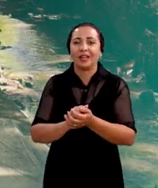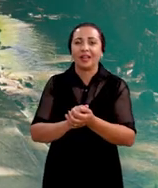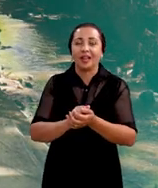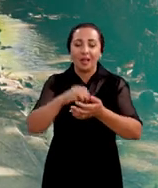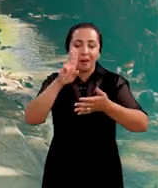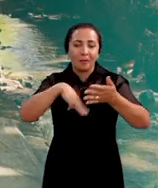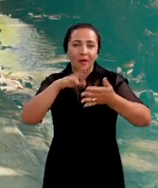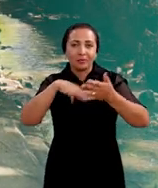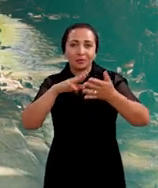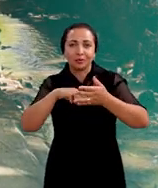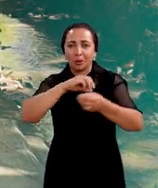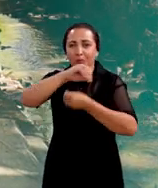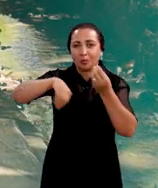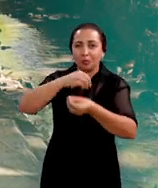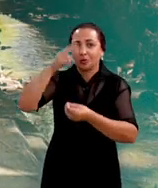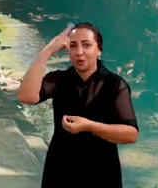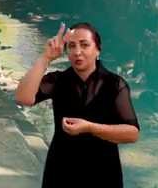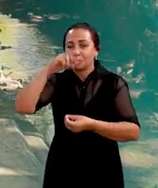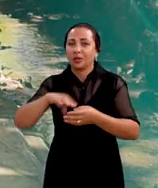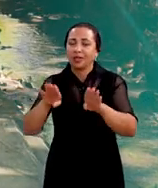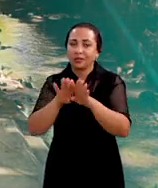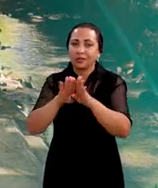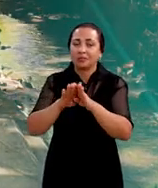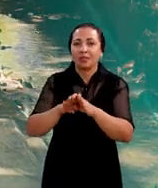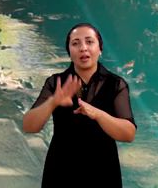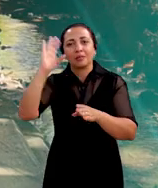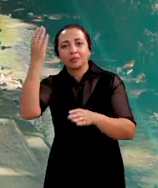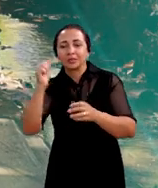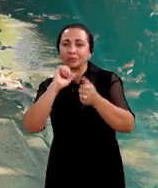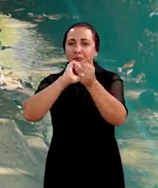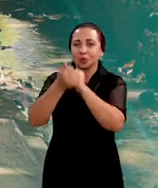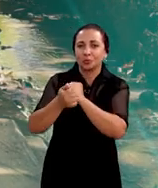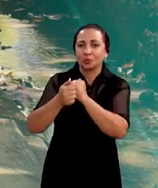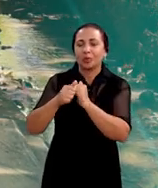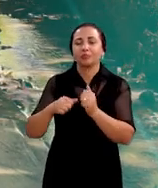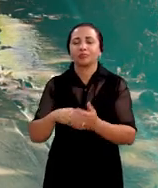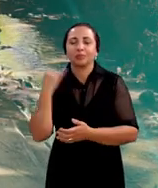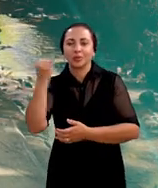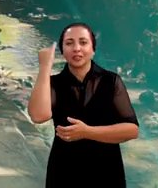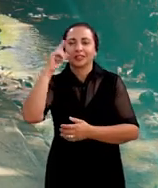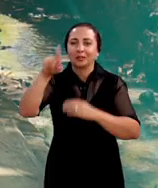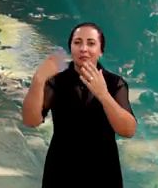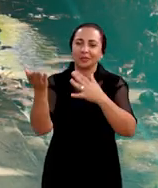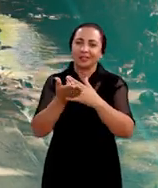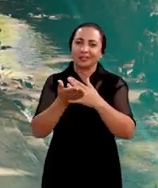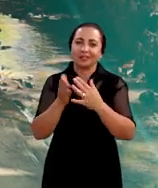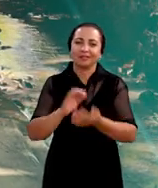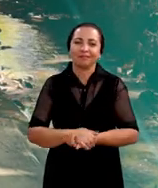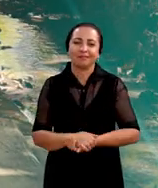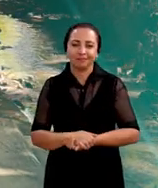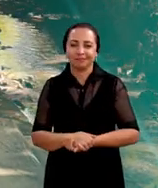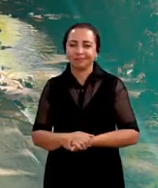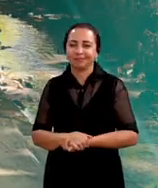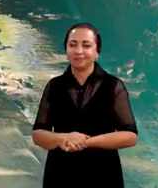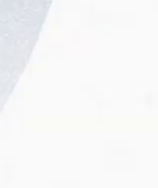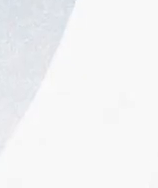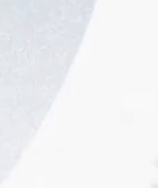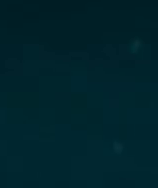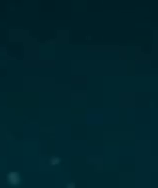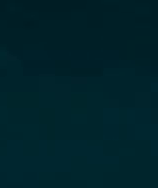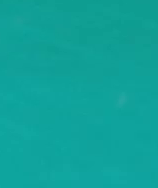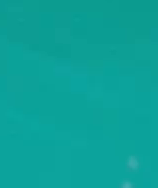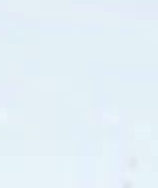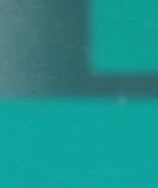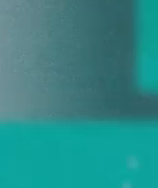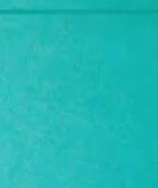A seguir, um material didático que mistura fatos históricos a momentos marcantes do futebol. É daqui a pouquinho, depois do intervalo.